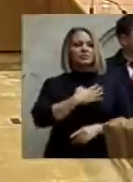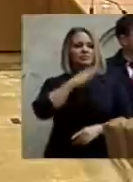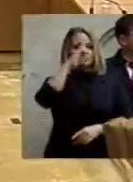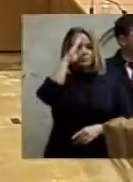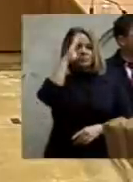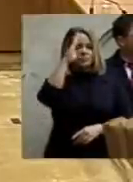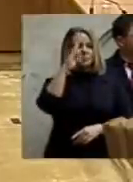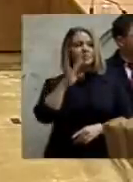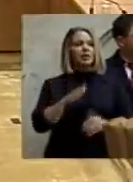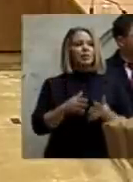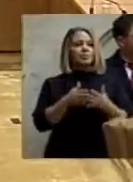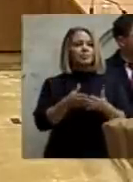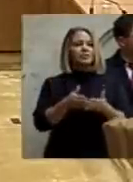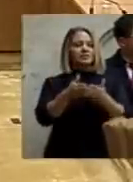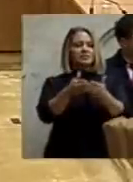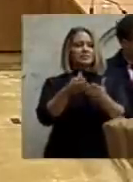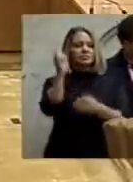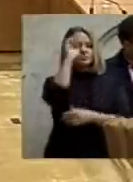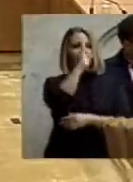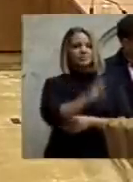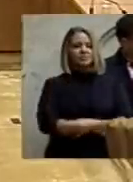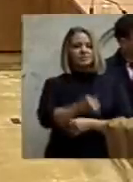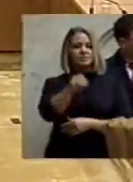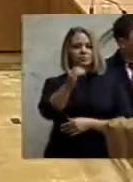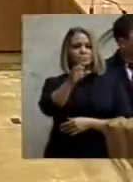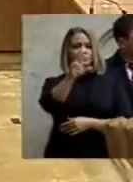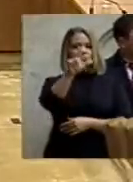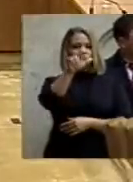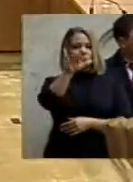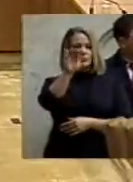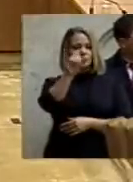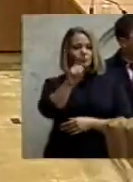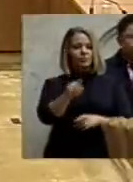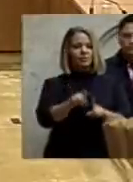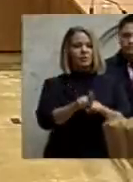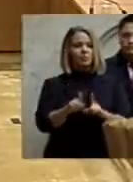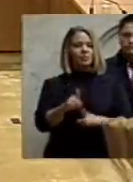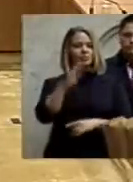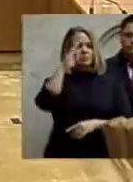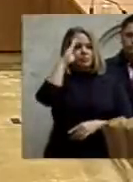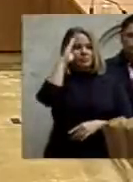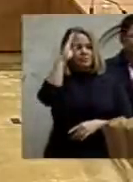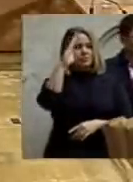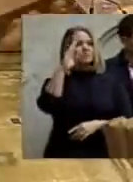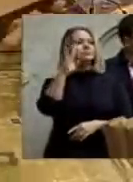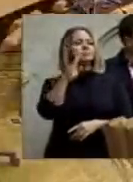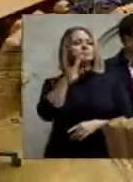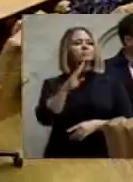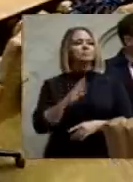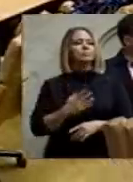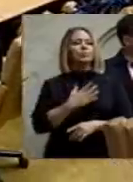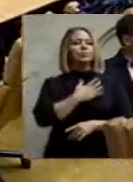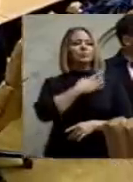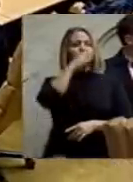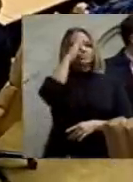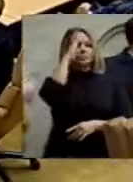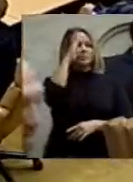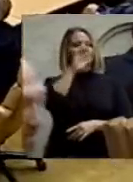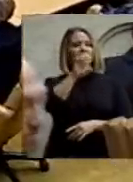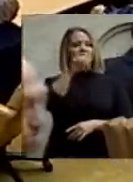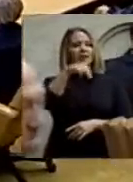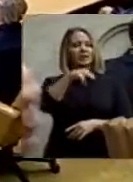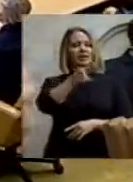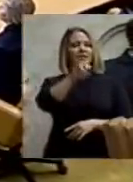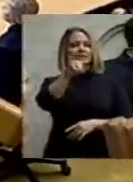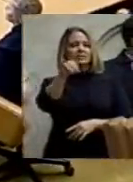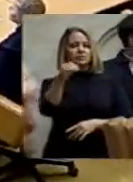Brasil, almirante de esquadra, Júlio Soares de Moura Neto. Comandante do Exército Brasileiro, general Enzo